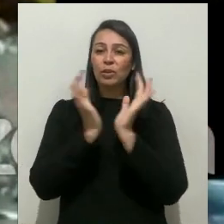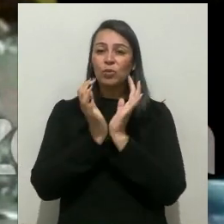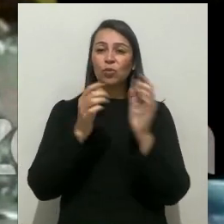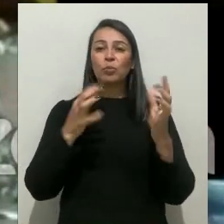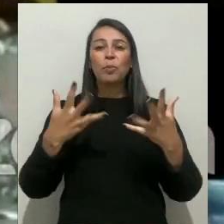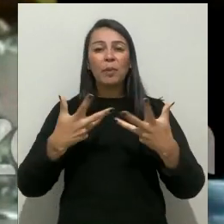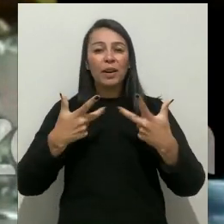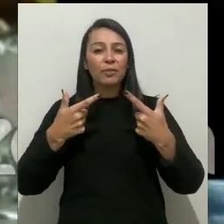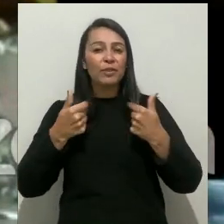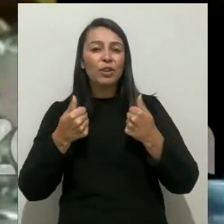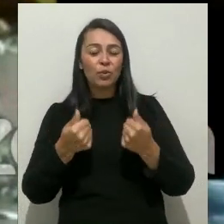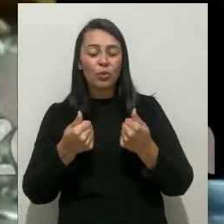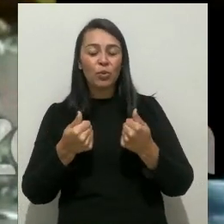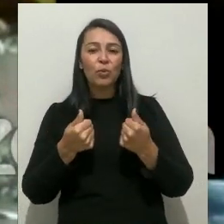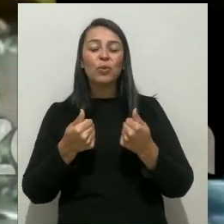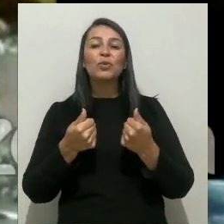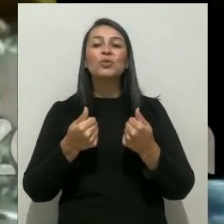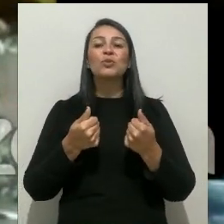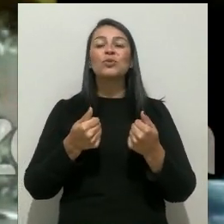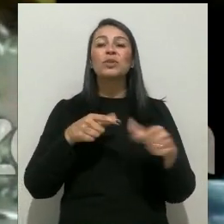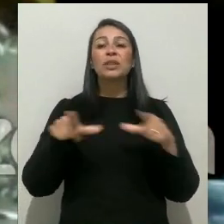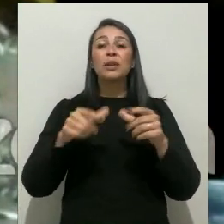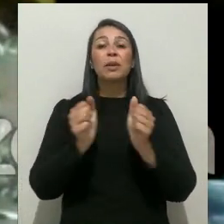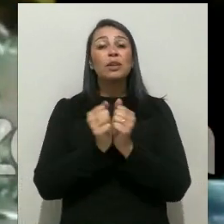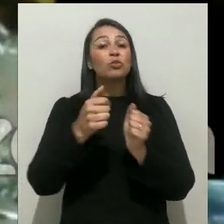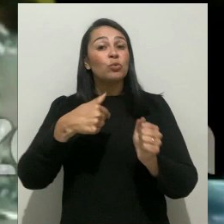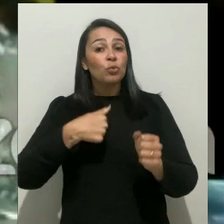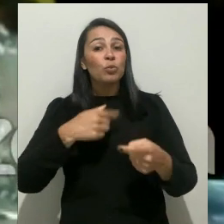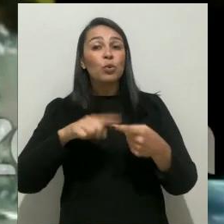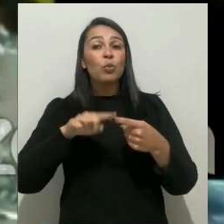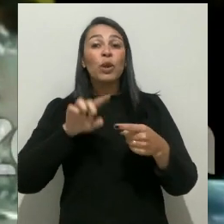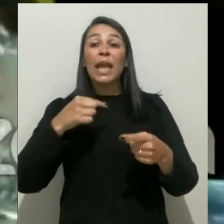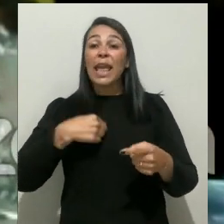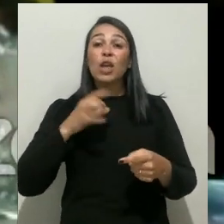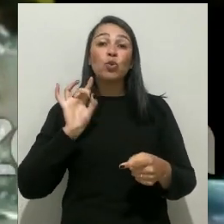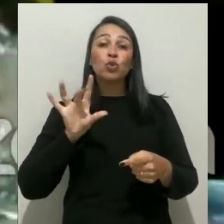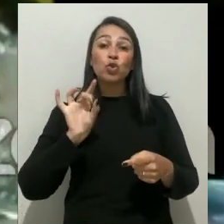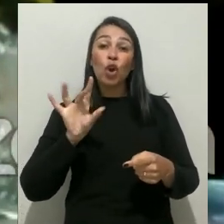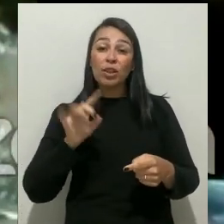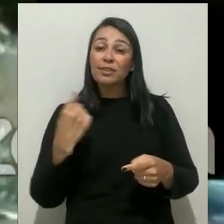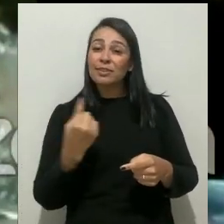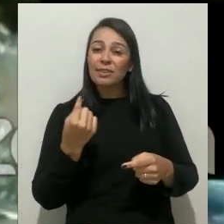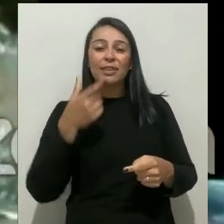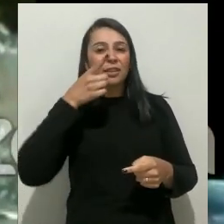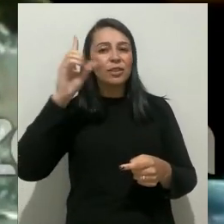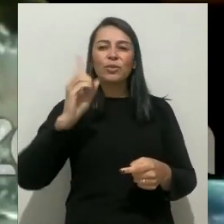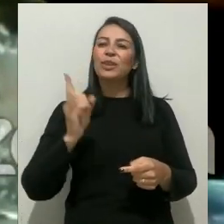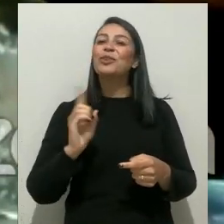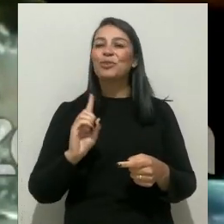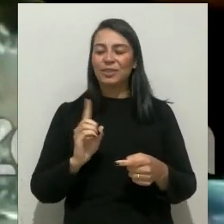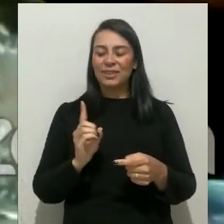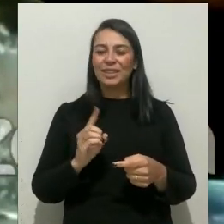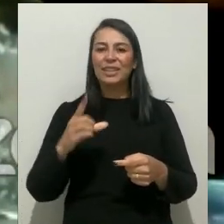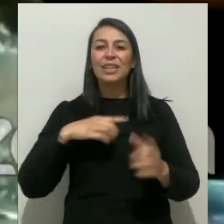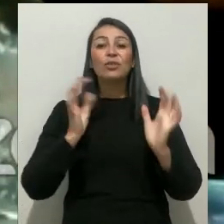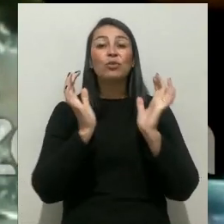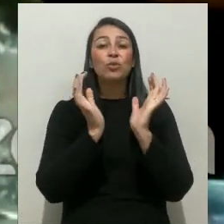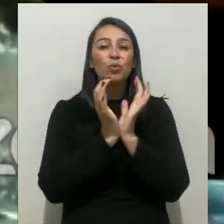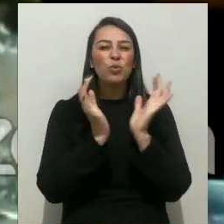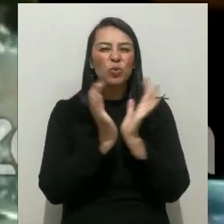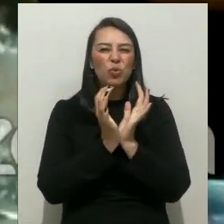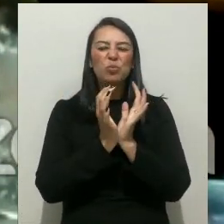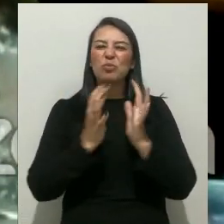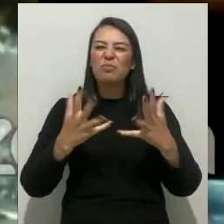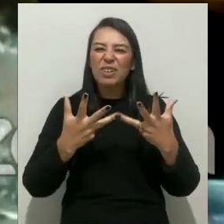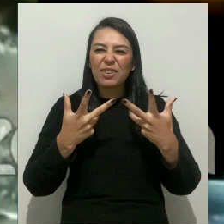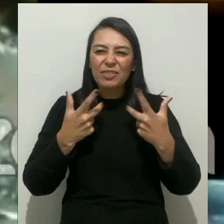faz, disse, o Andorinha não faz verão mesmo. Então, assim, eu tive uma equipe incrível que, né, cada